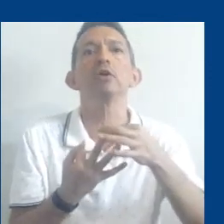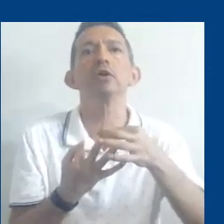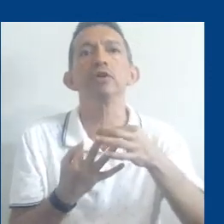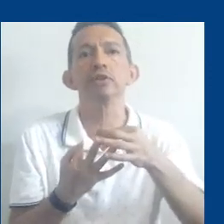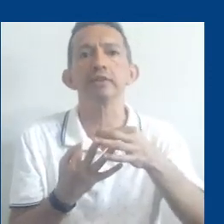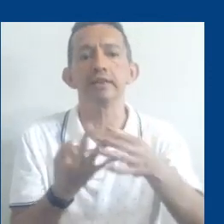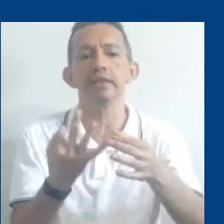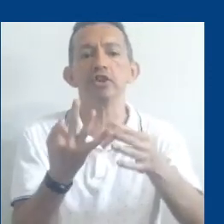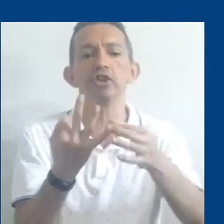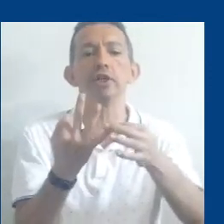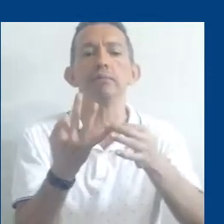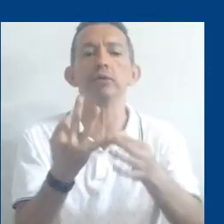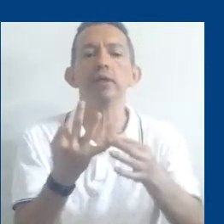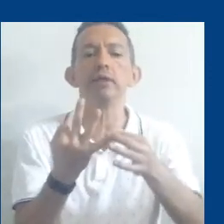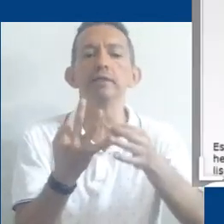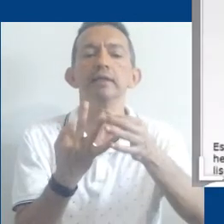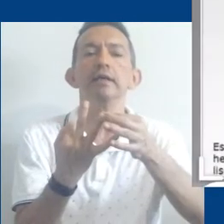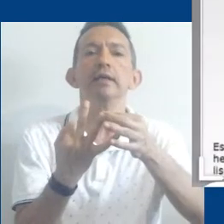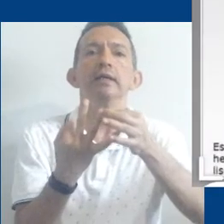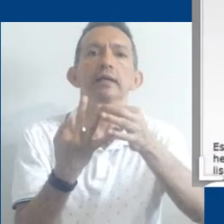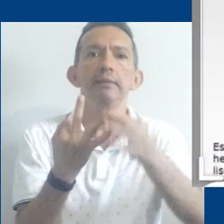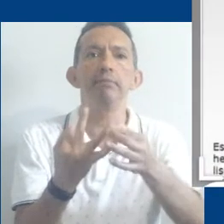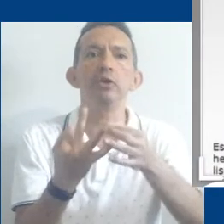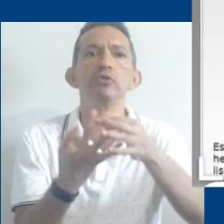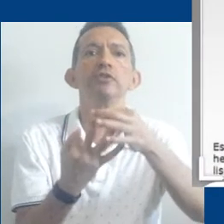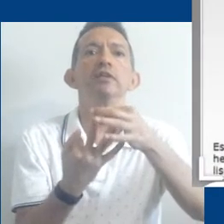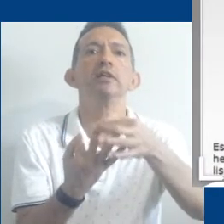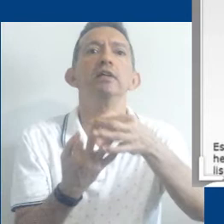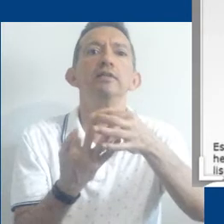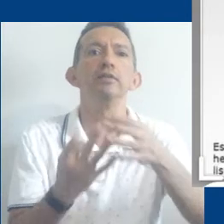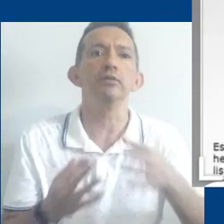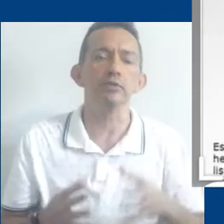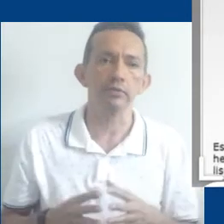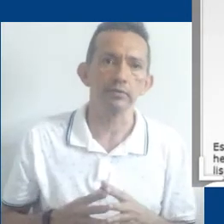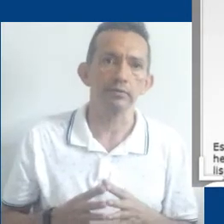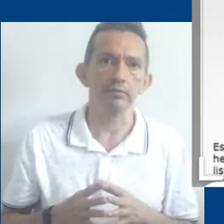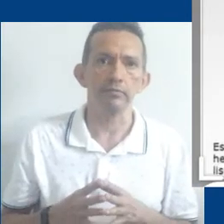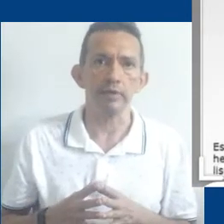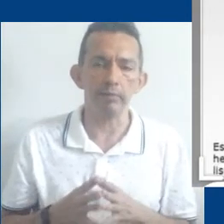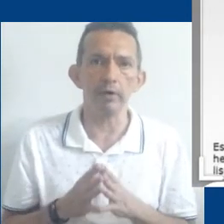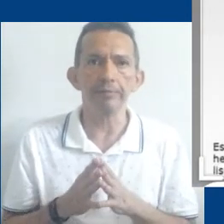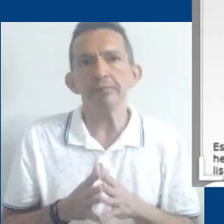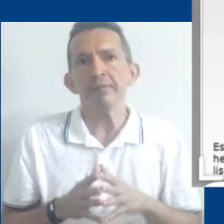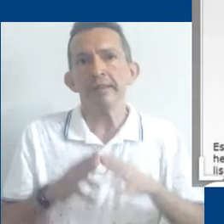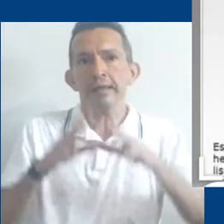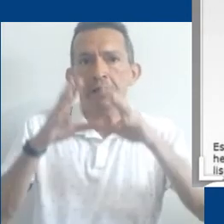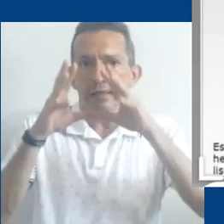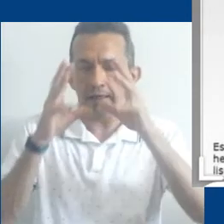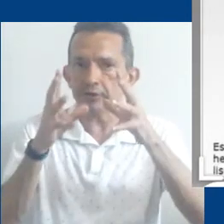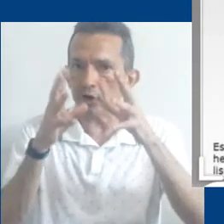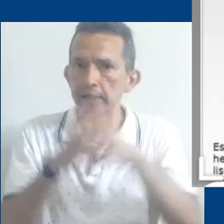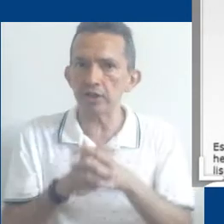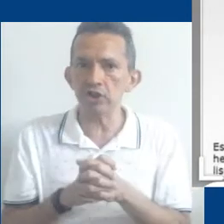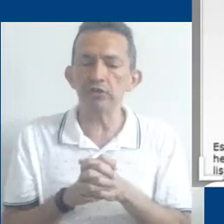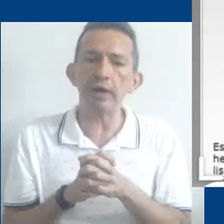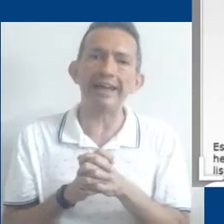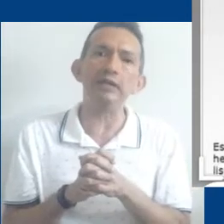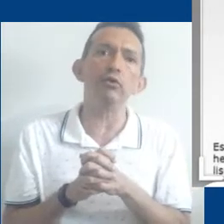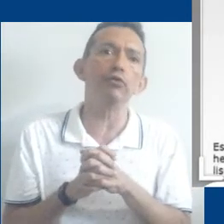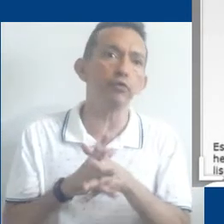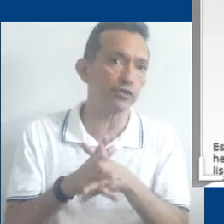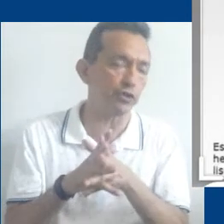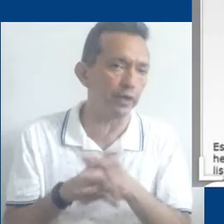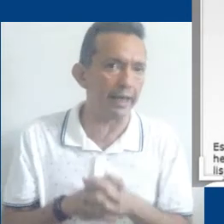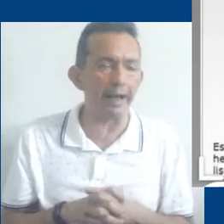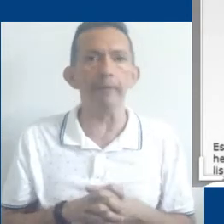e glicolíticas. Quer dizer que digere proteínas, lipídios e glicídios. Tá bom? Só que a gente, a